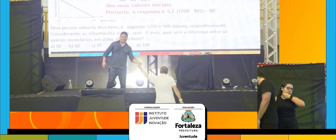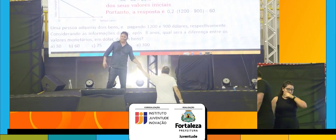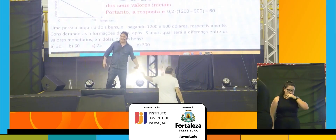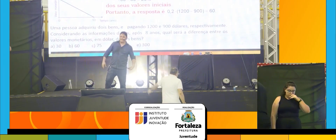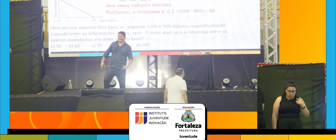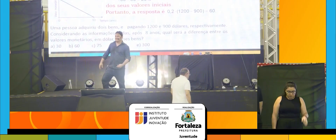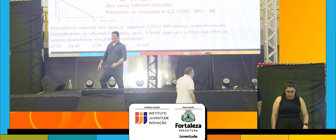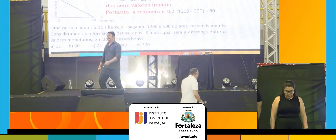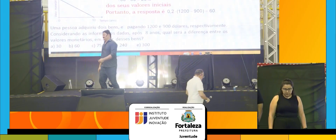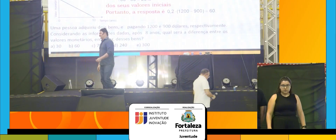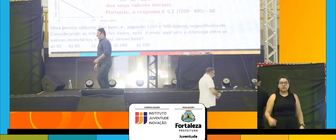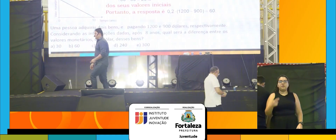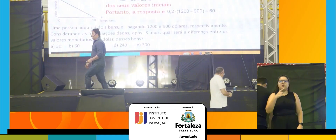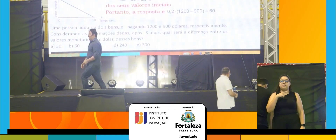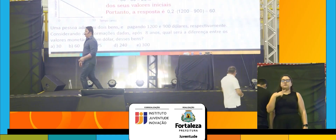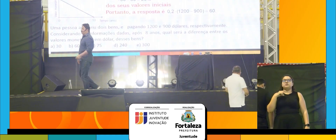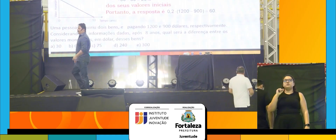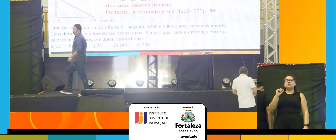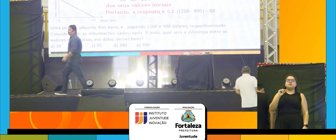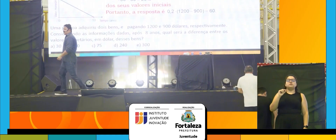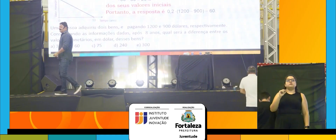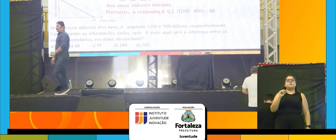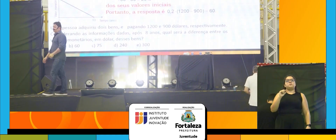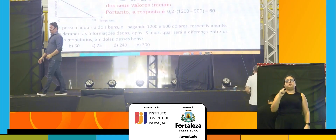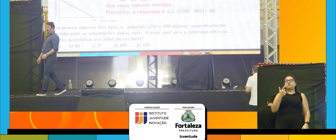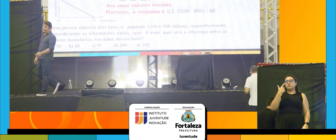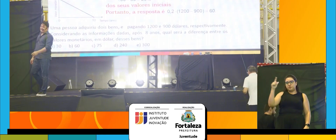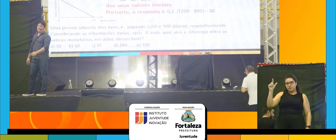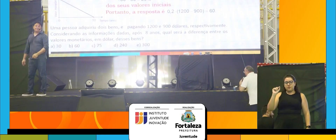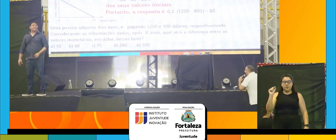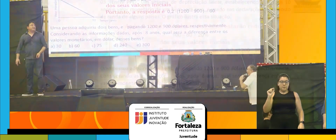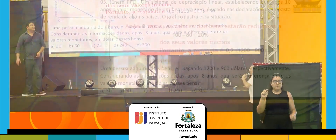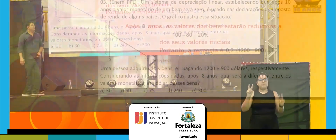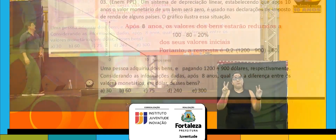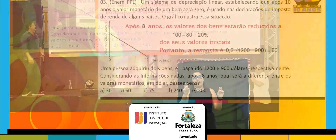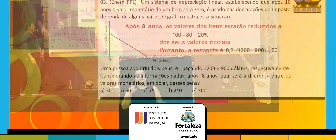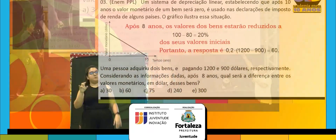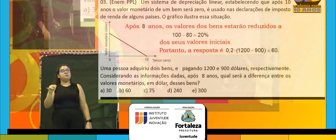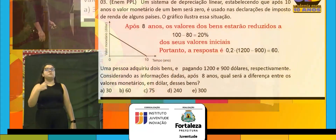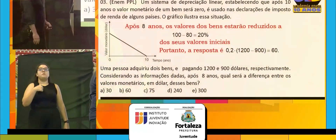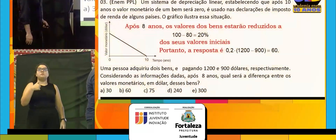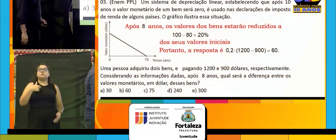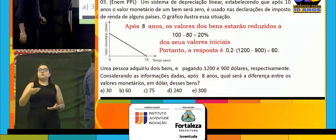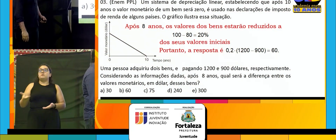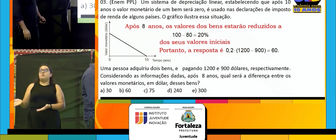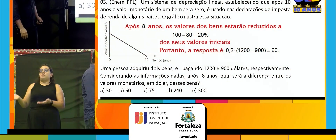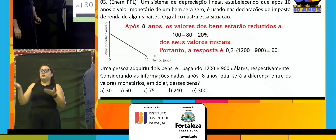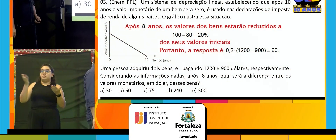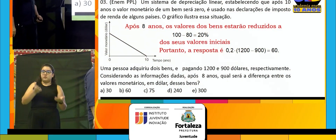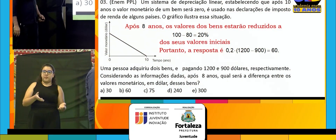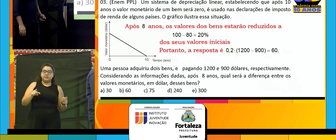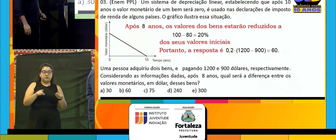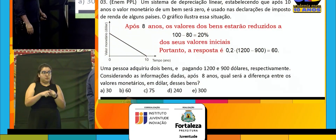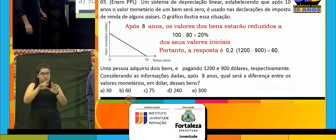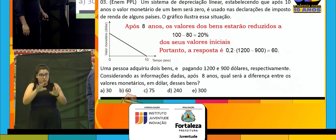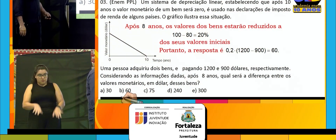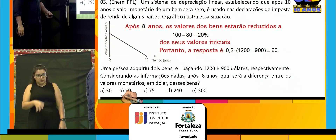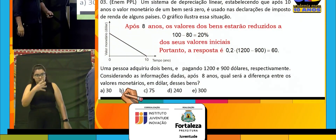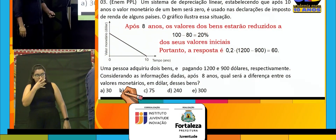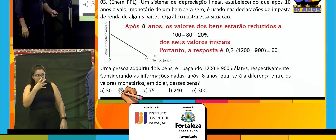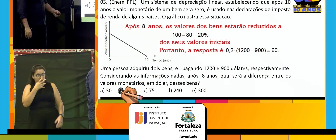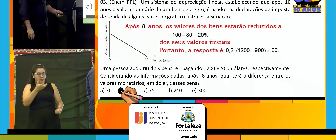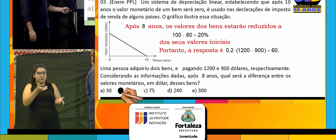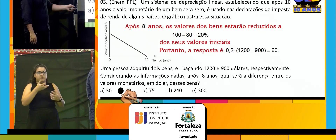aqui que eu ainda tenho mais algo para poder trazer para vocês, tá? E eu vou ficar aqui, tá? Eu vou ficar, eu